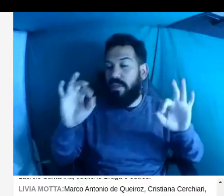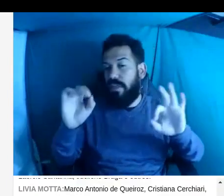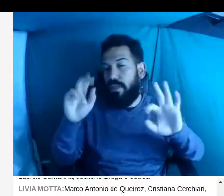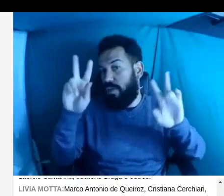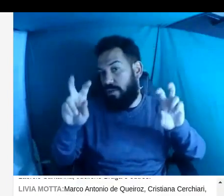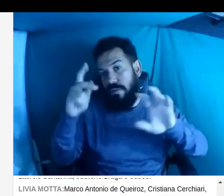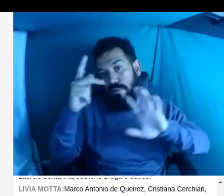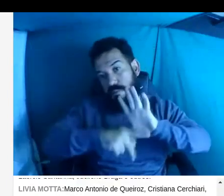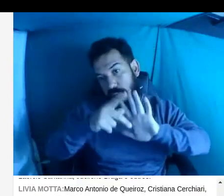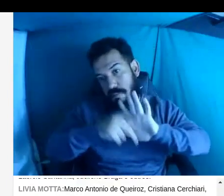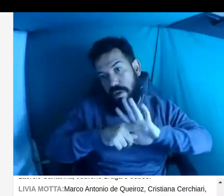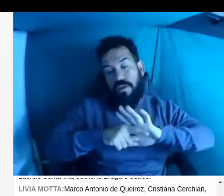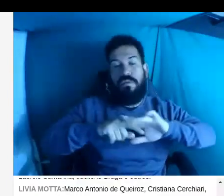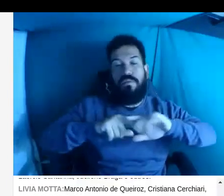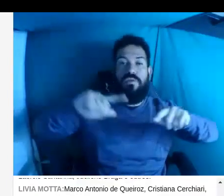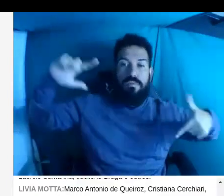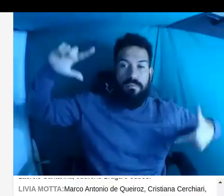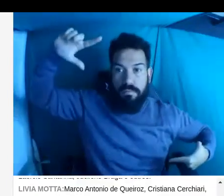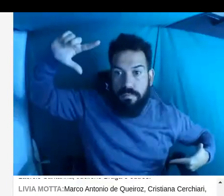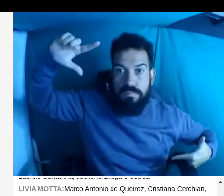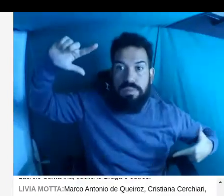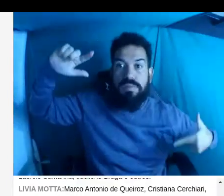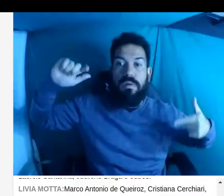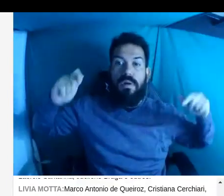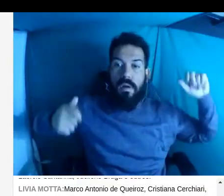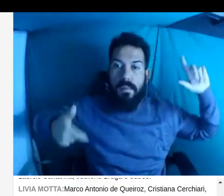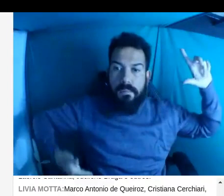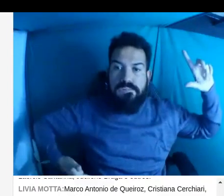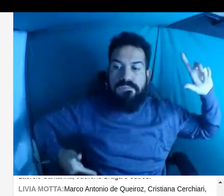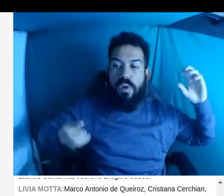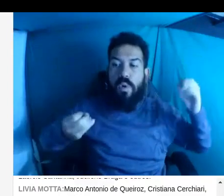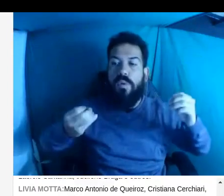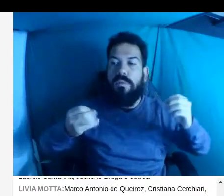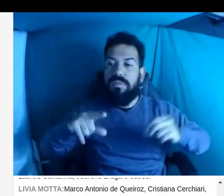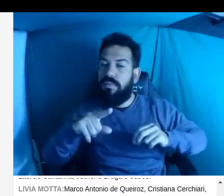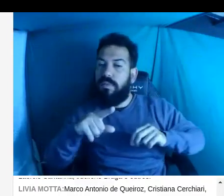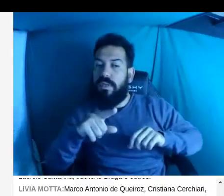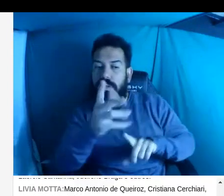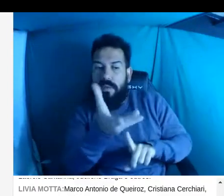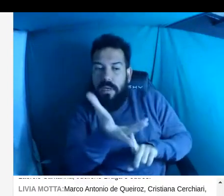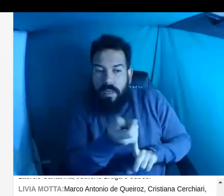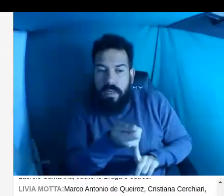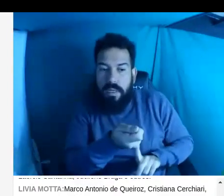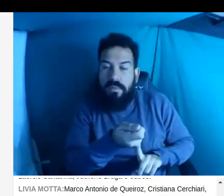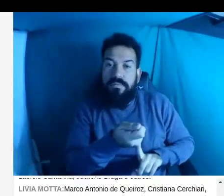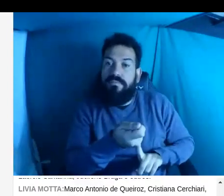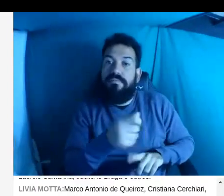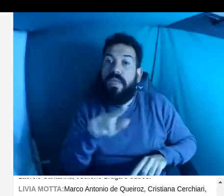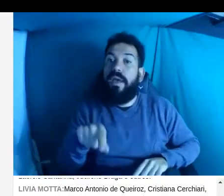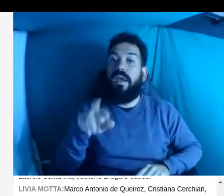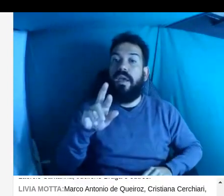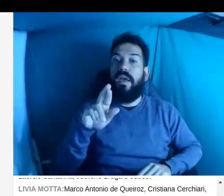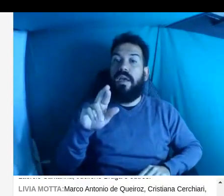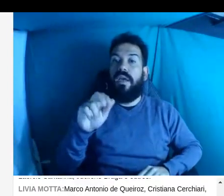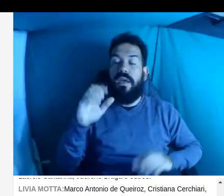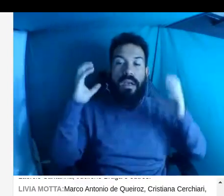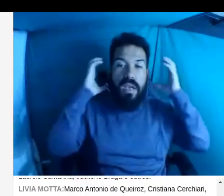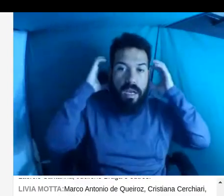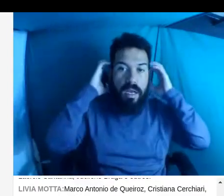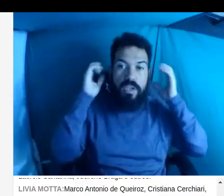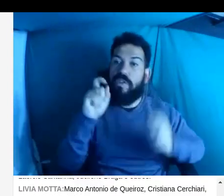falar da direção de arte, eu vou estar fazendo uma radionovela e não audiodescrição de filme. E